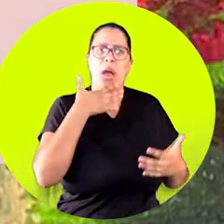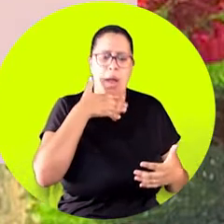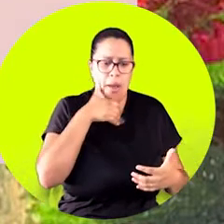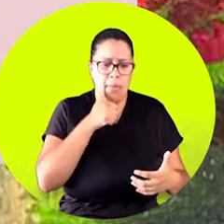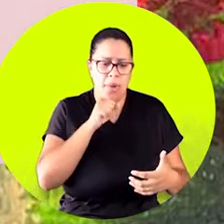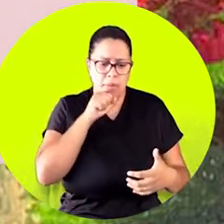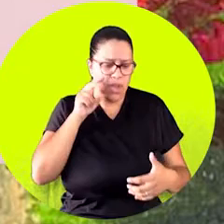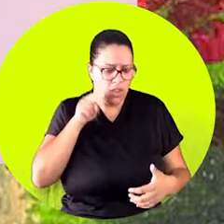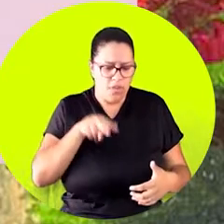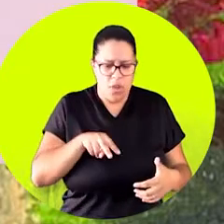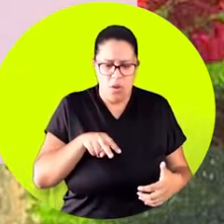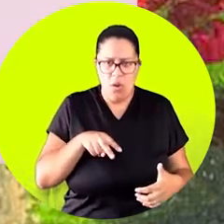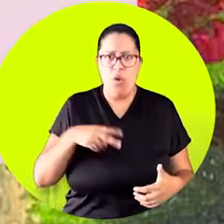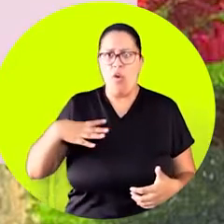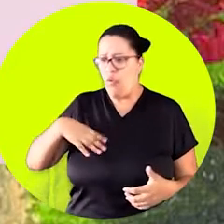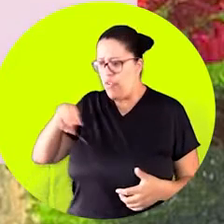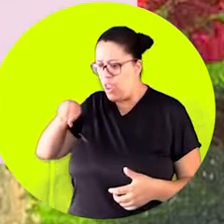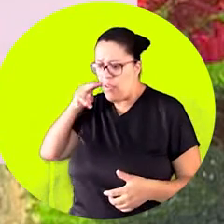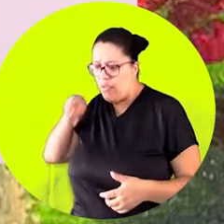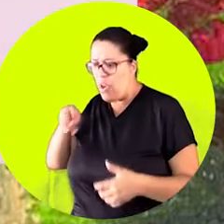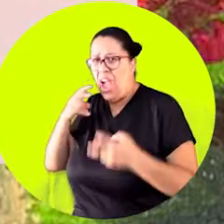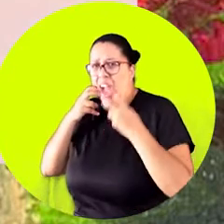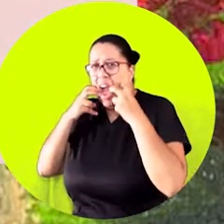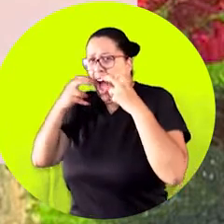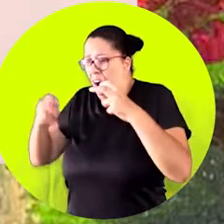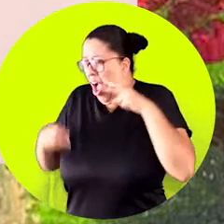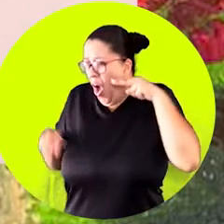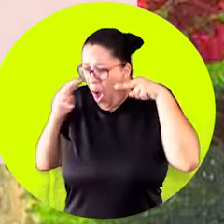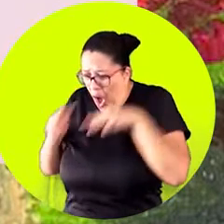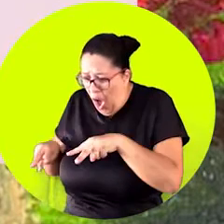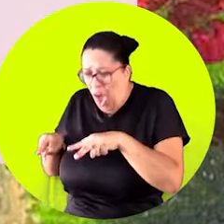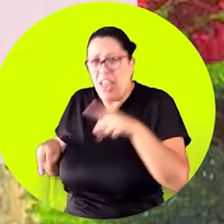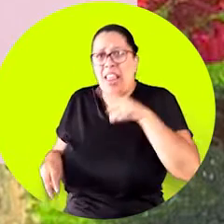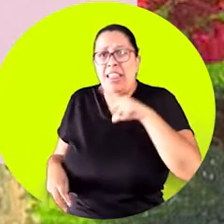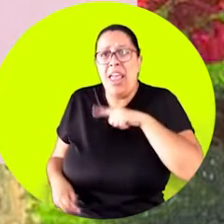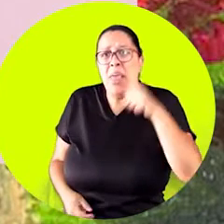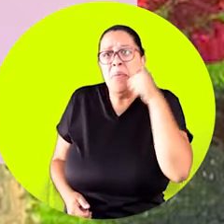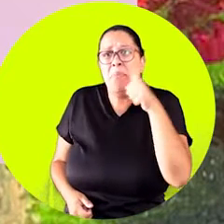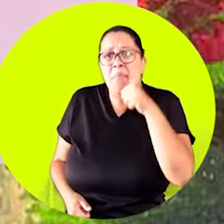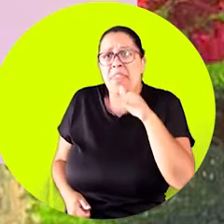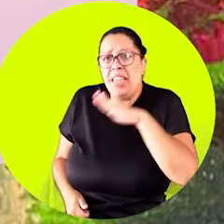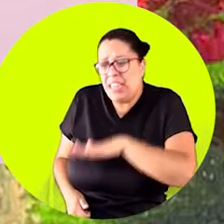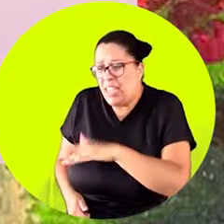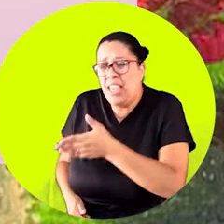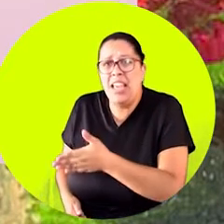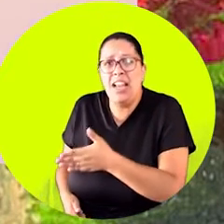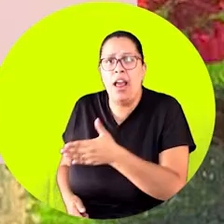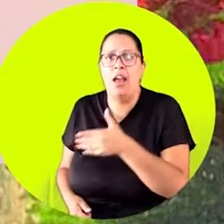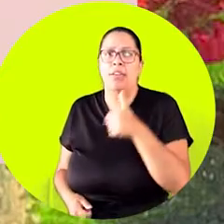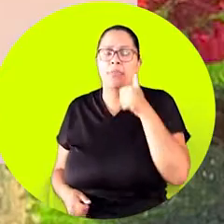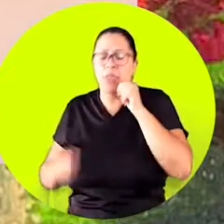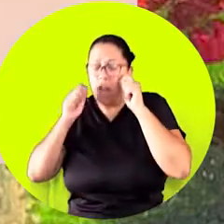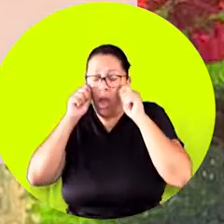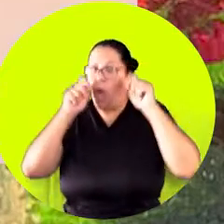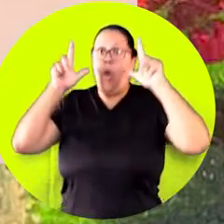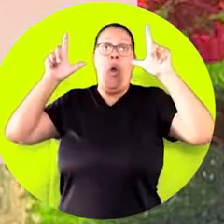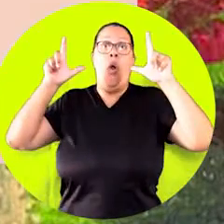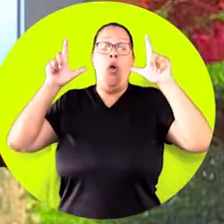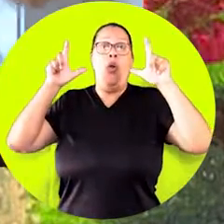e o filhinho urso gritou: "Olha! Mamãe, papai, tem uma menina na minha cama!" Cachinhos Dourados